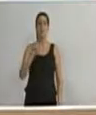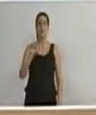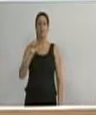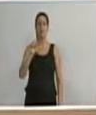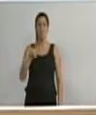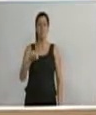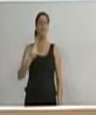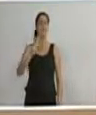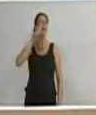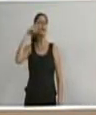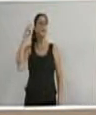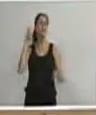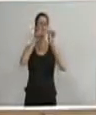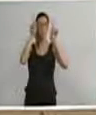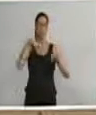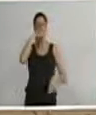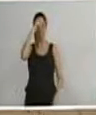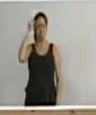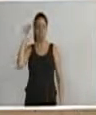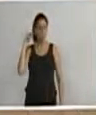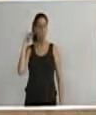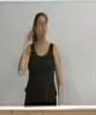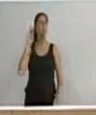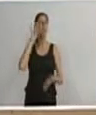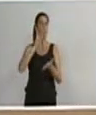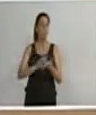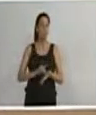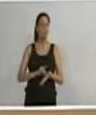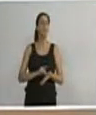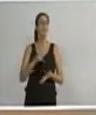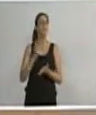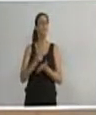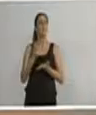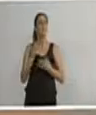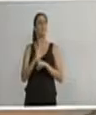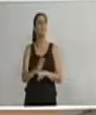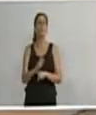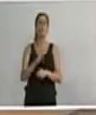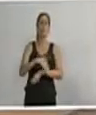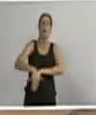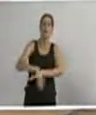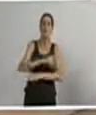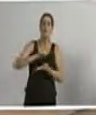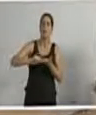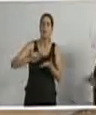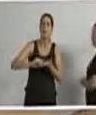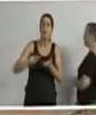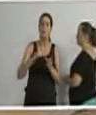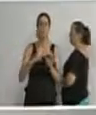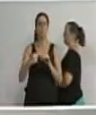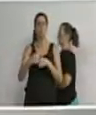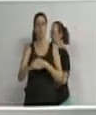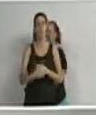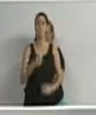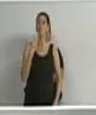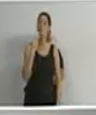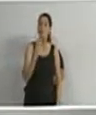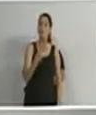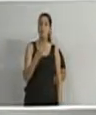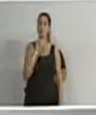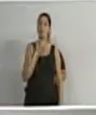por muitas vezes deixou as nossas ruas limpas da nossa cidade, e nada melhor do que três